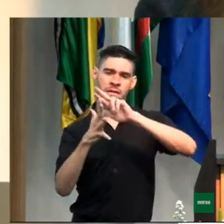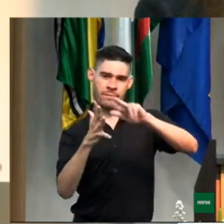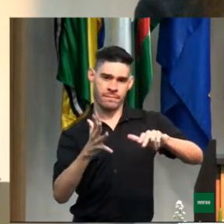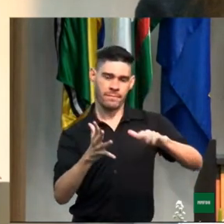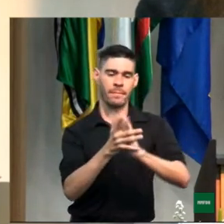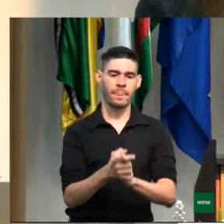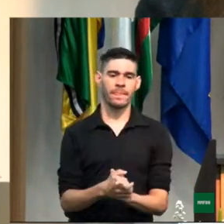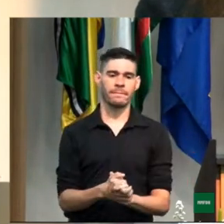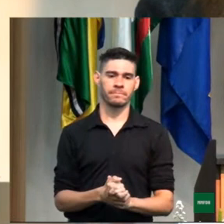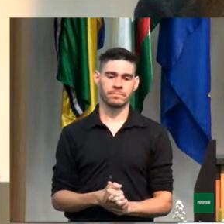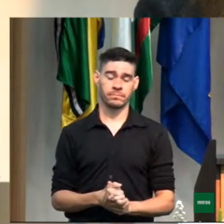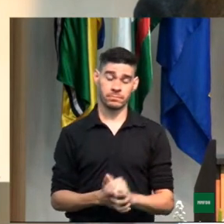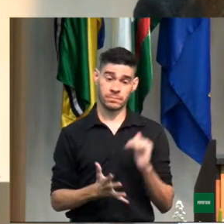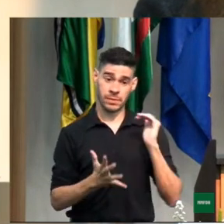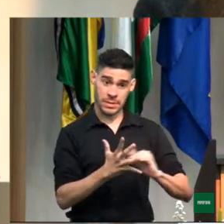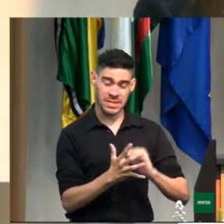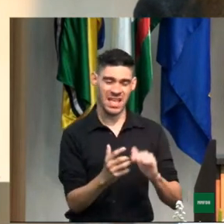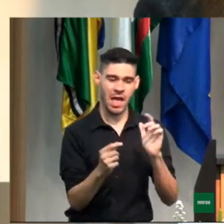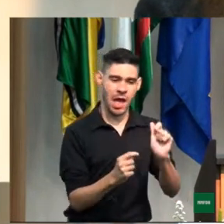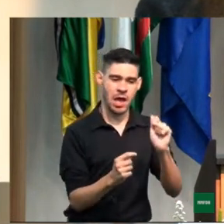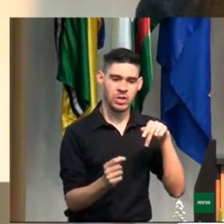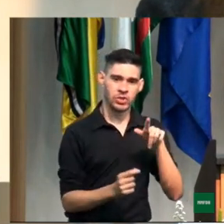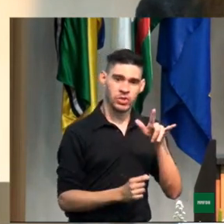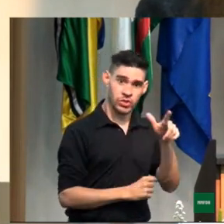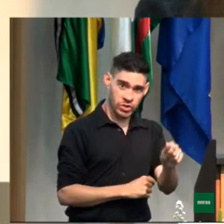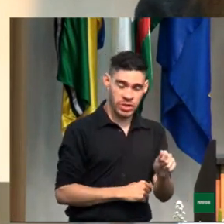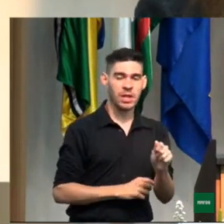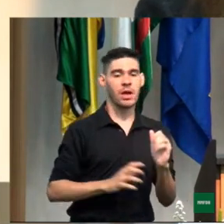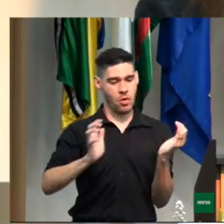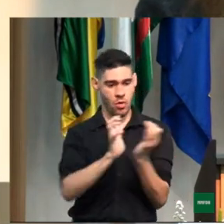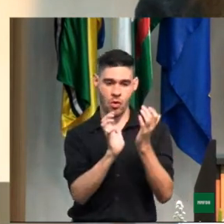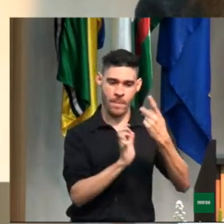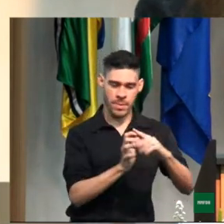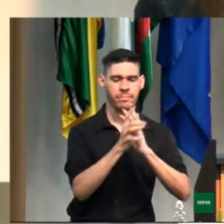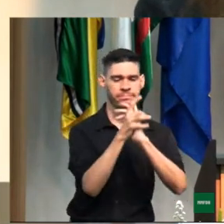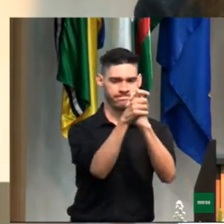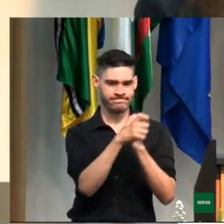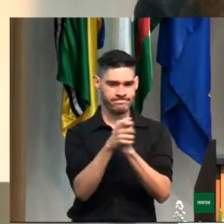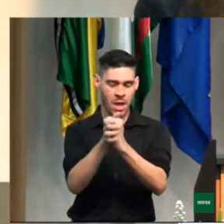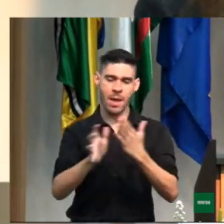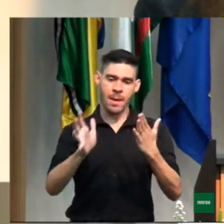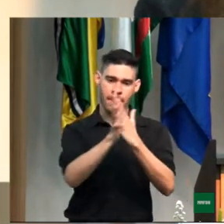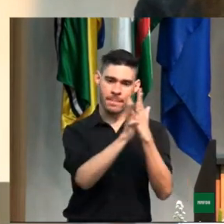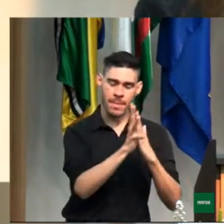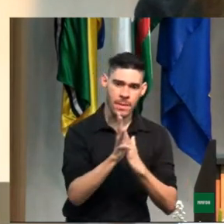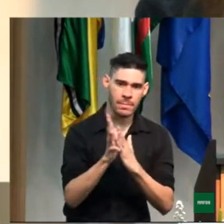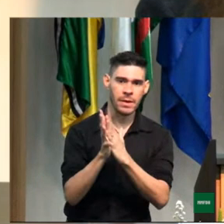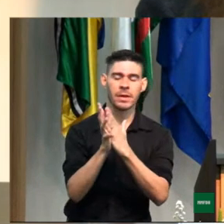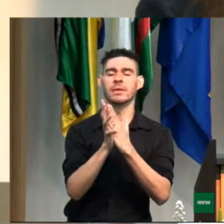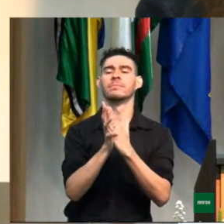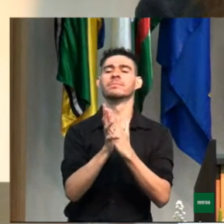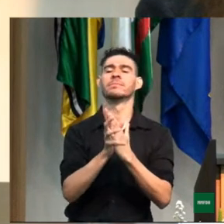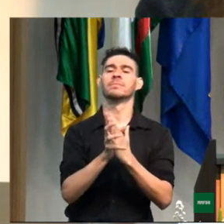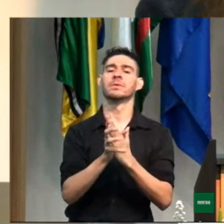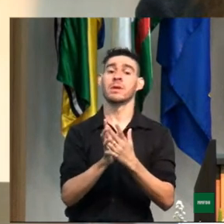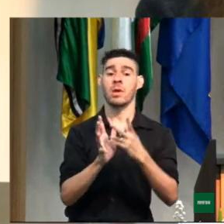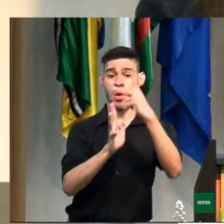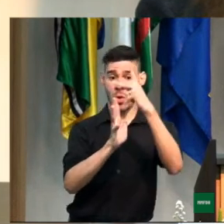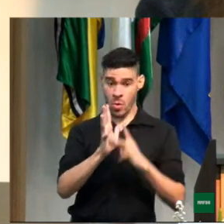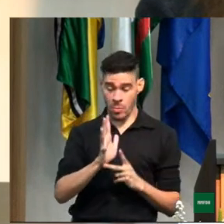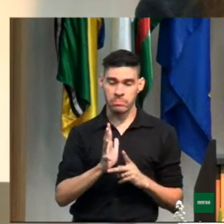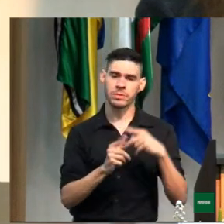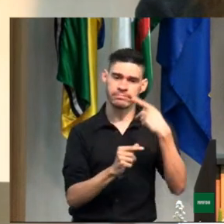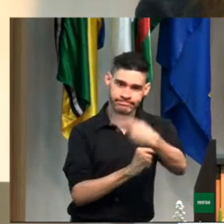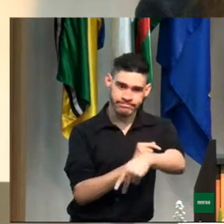Secretária Ângela e equipe, né, cumprimento, parabenizando pela iniciativa. Essa Secretaria